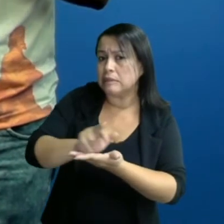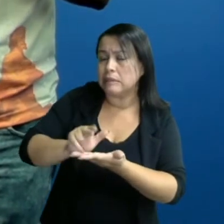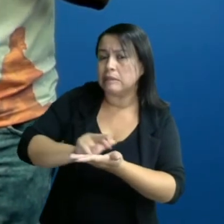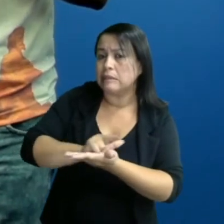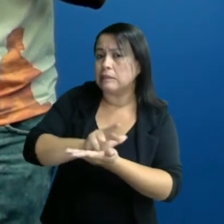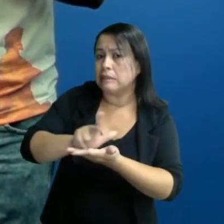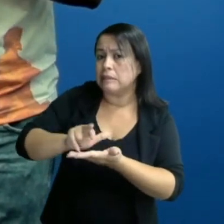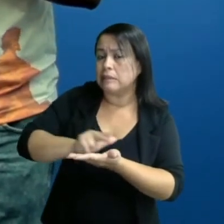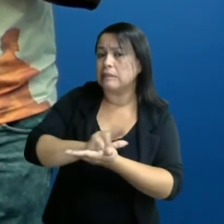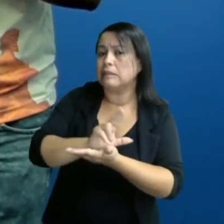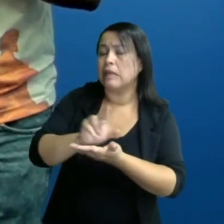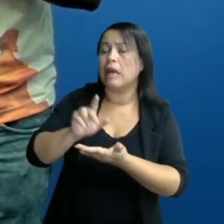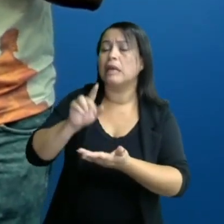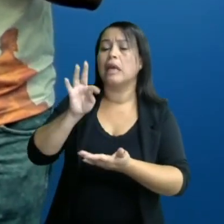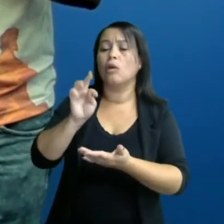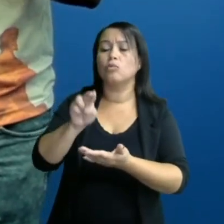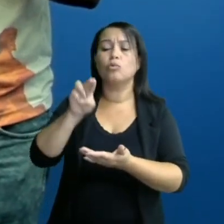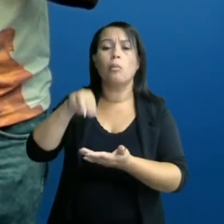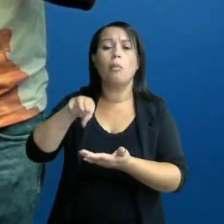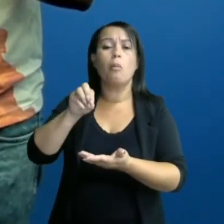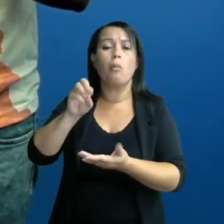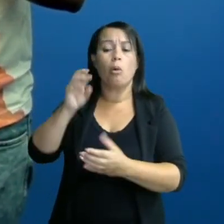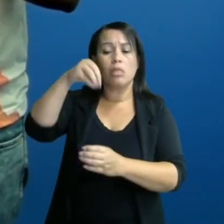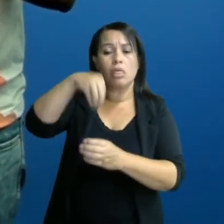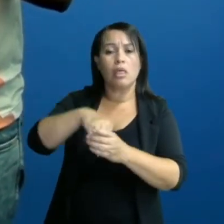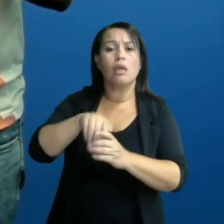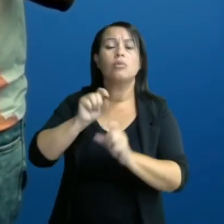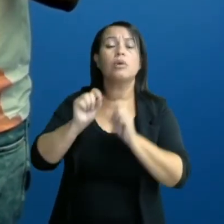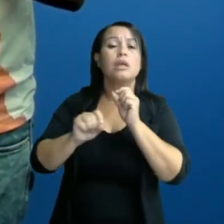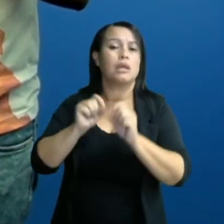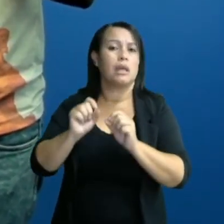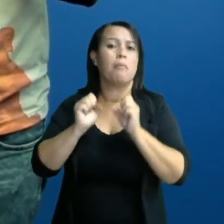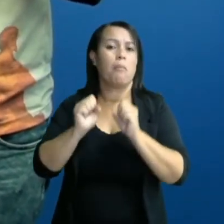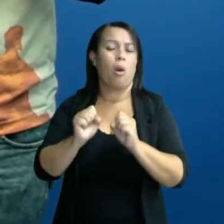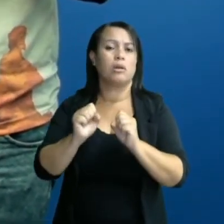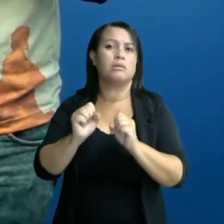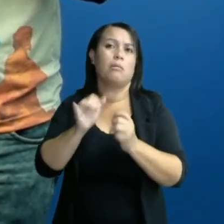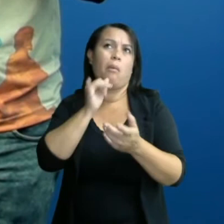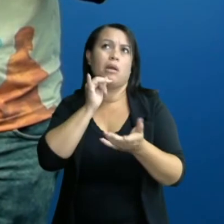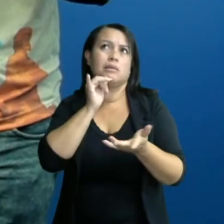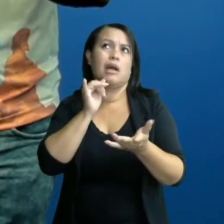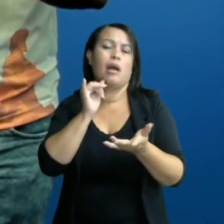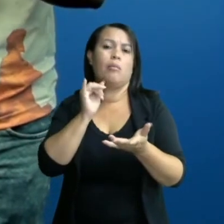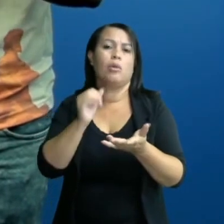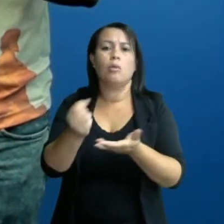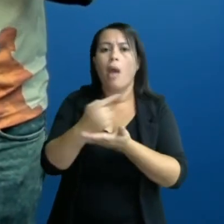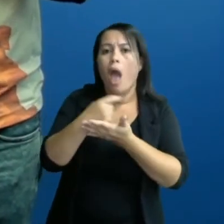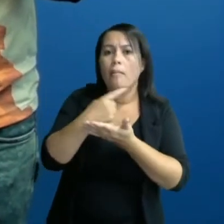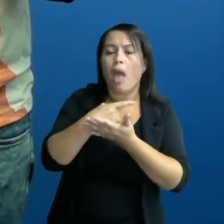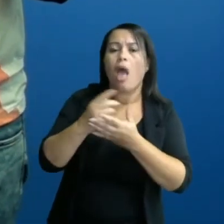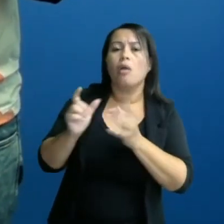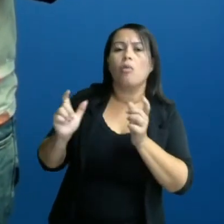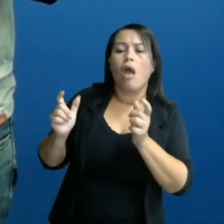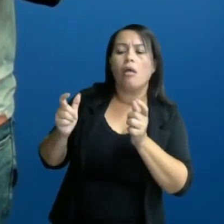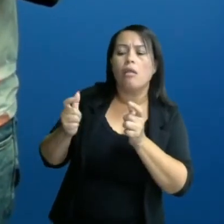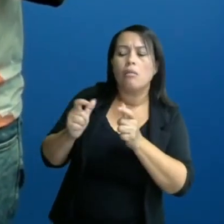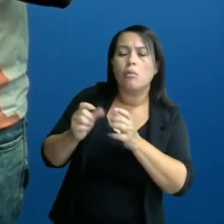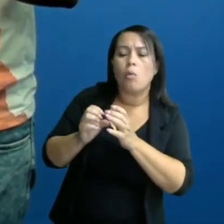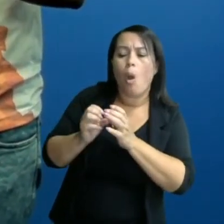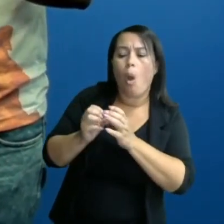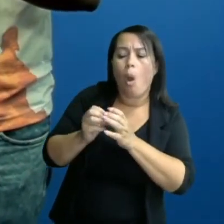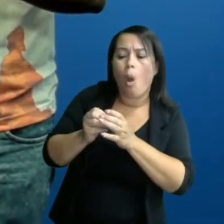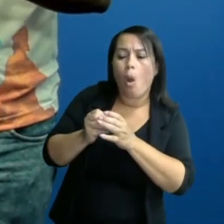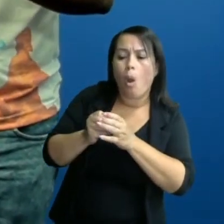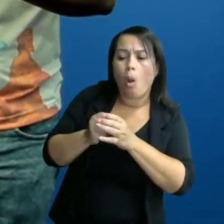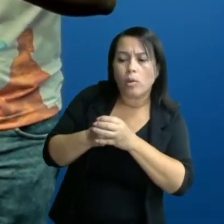seria um tumor que ele possa ser regredido através de medicamentos, através do próprio